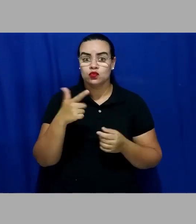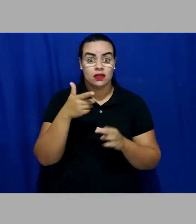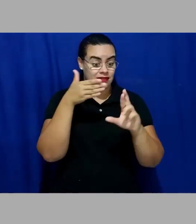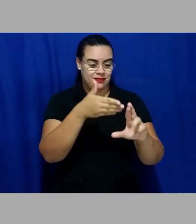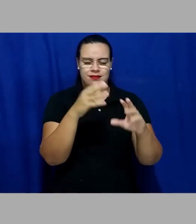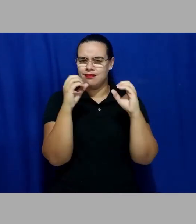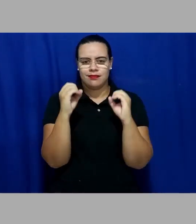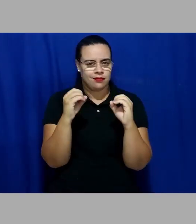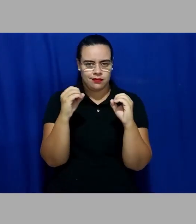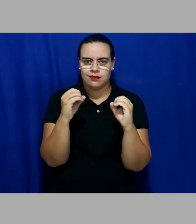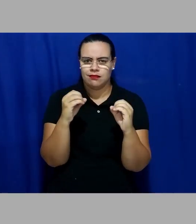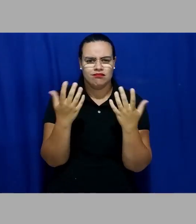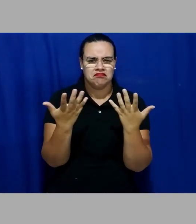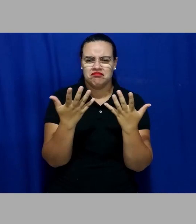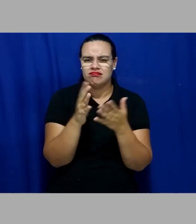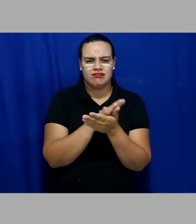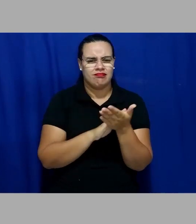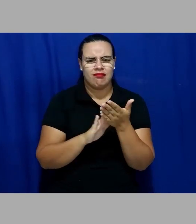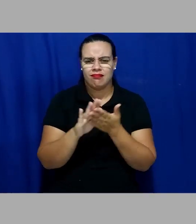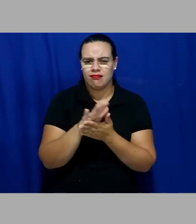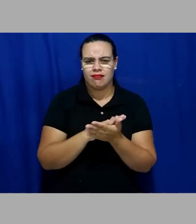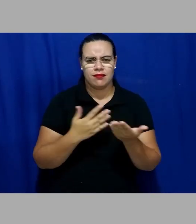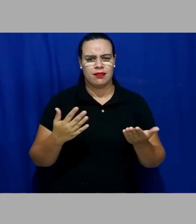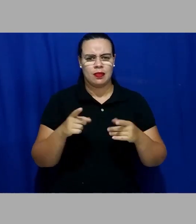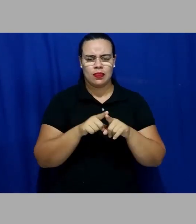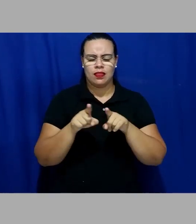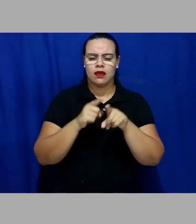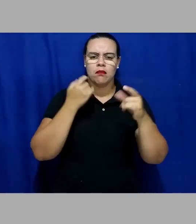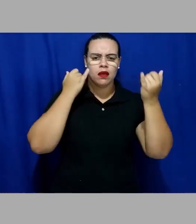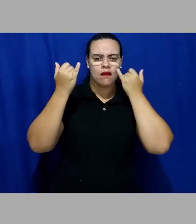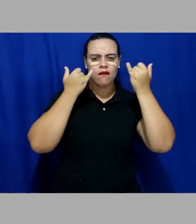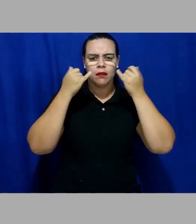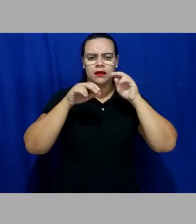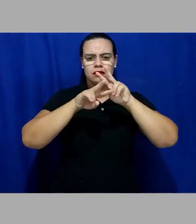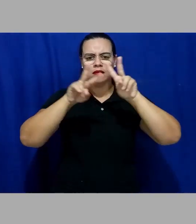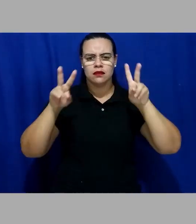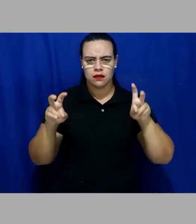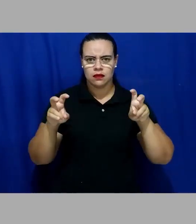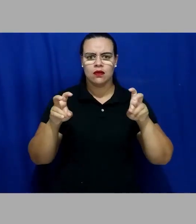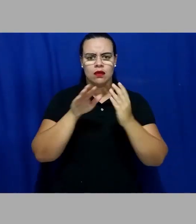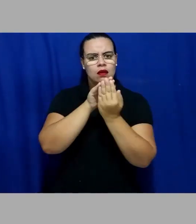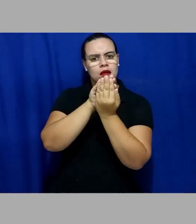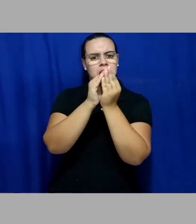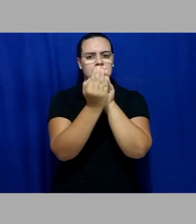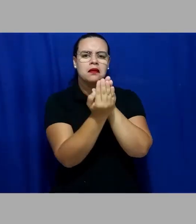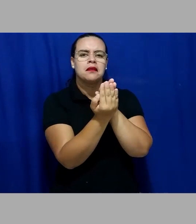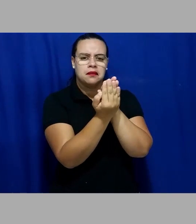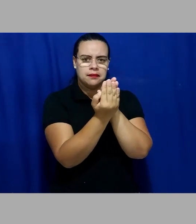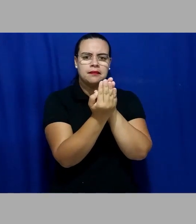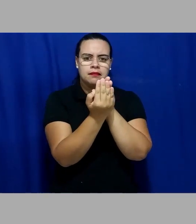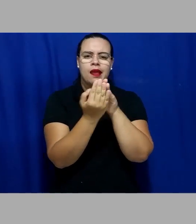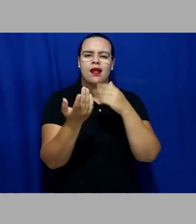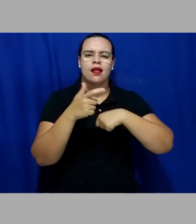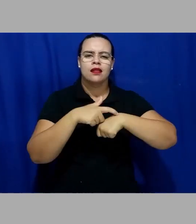muitas referências, ou melhor, não tivemos nenhuma referência e nenhuma informação